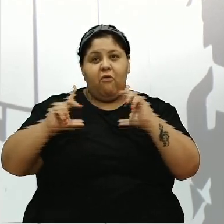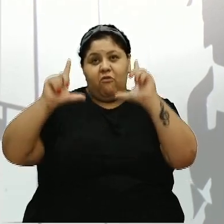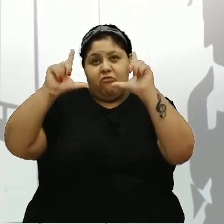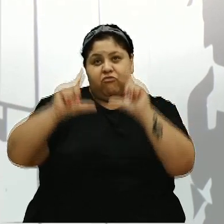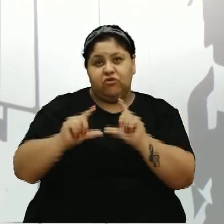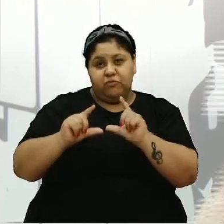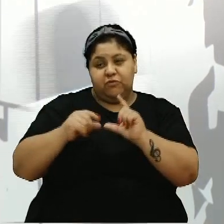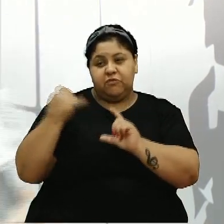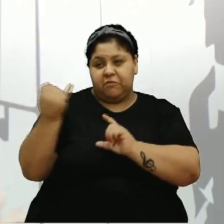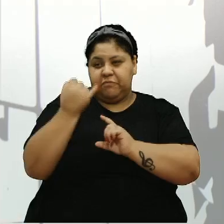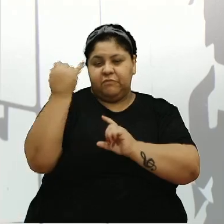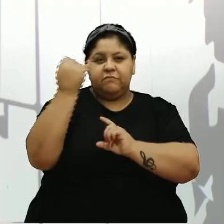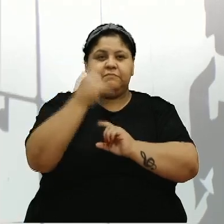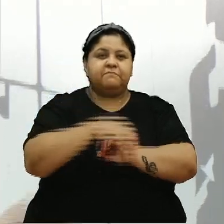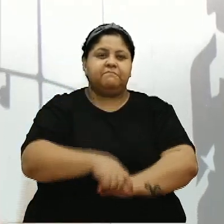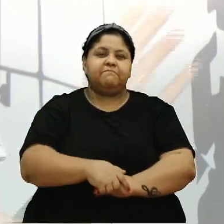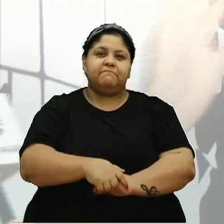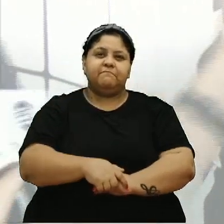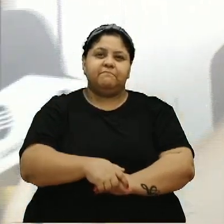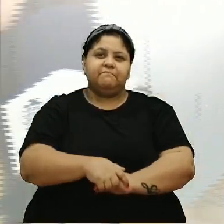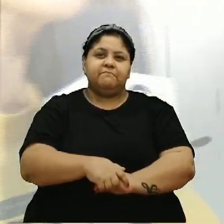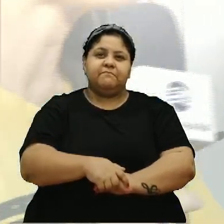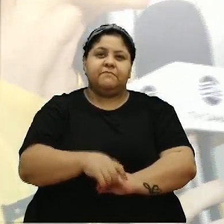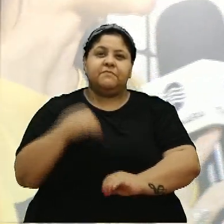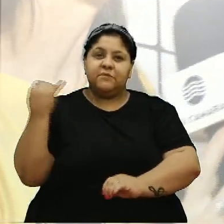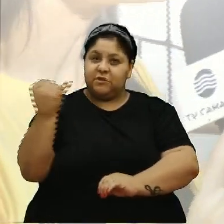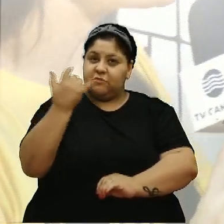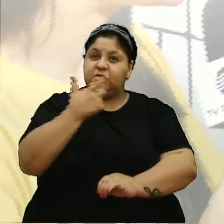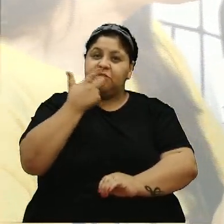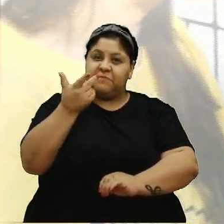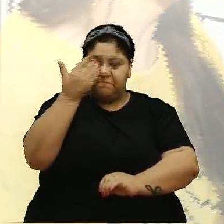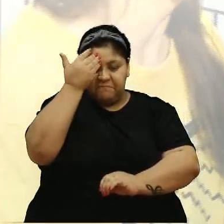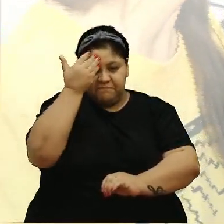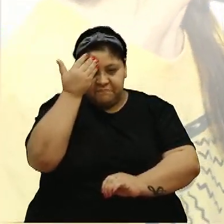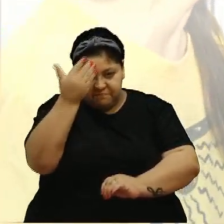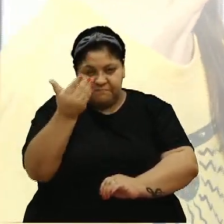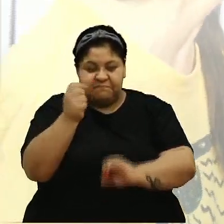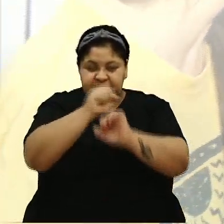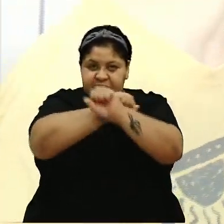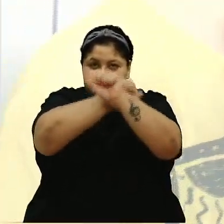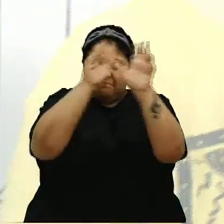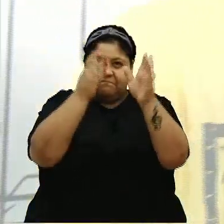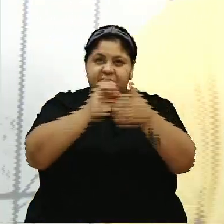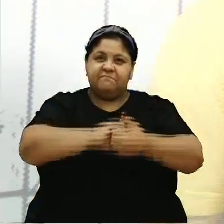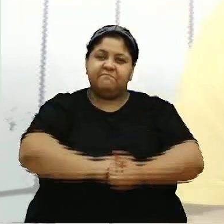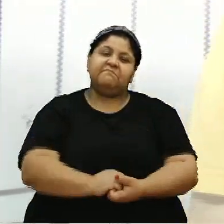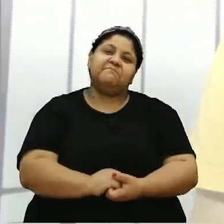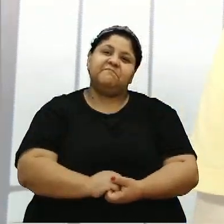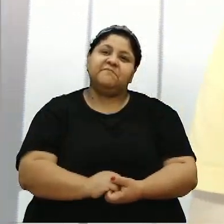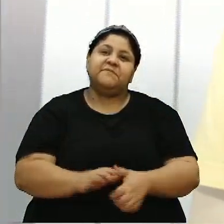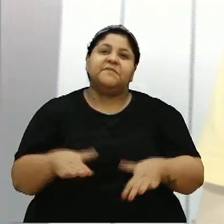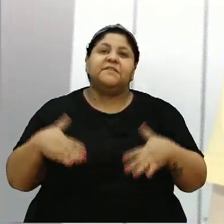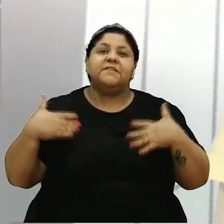que é tão importante. Muito importante o que o senhor está levantando aqui para nós. Muito obrigada pelos esclarecimentos. Obrigado. Gente, era isso.